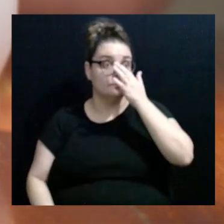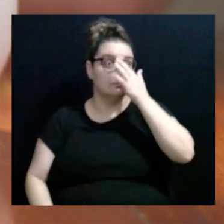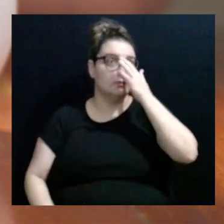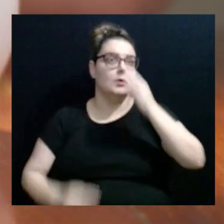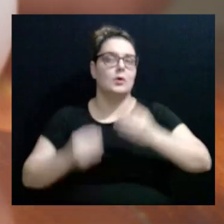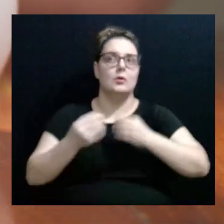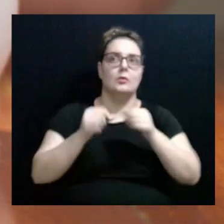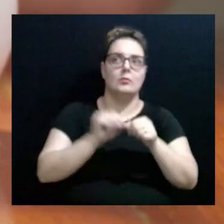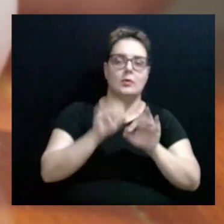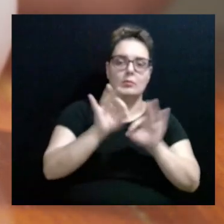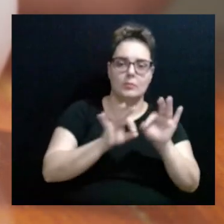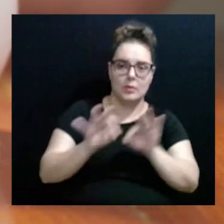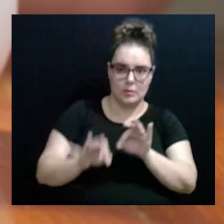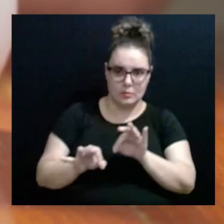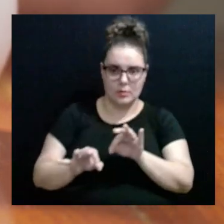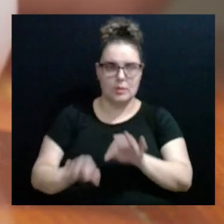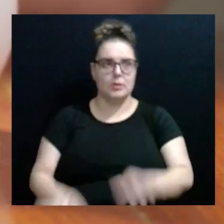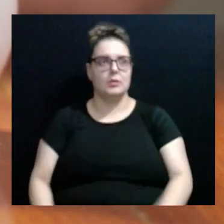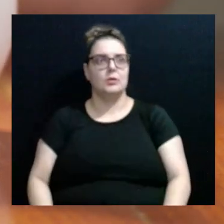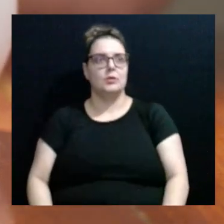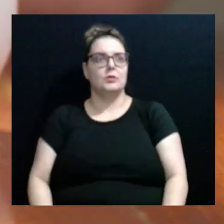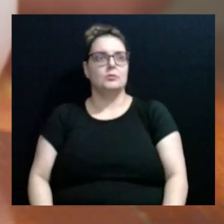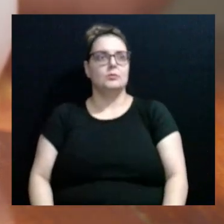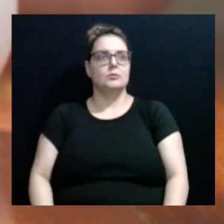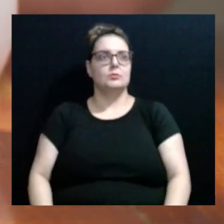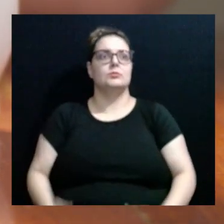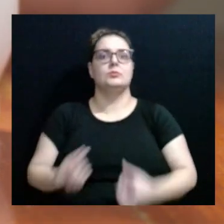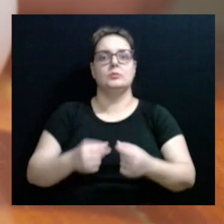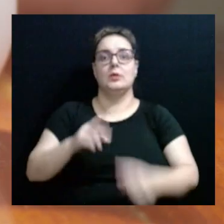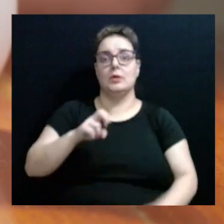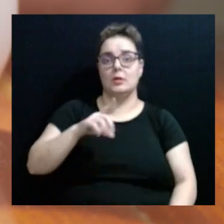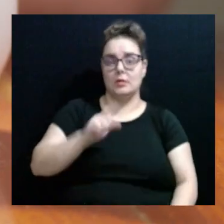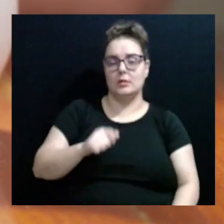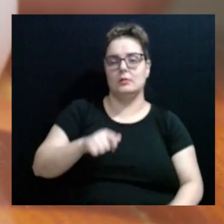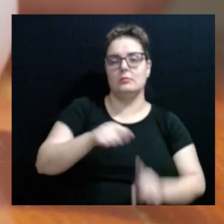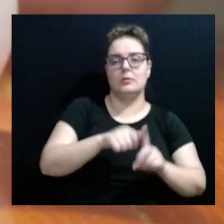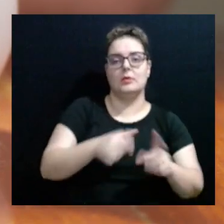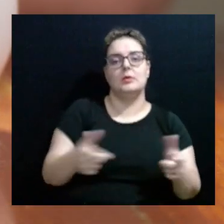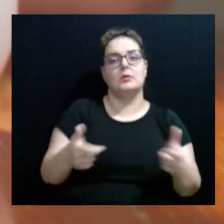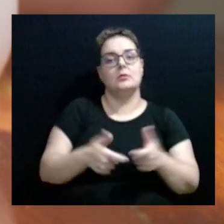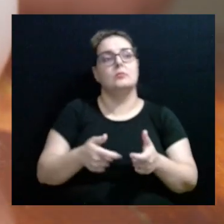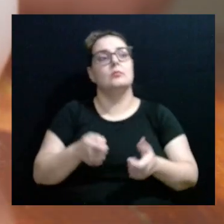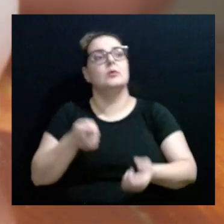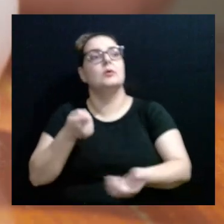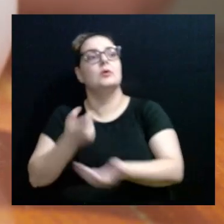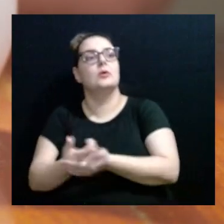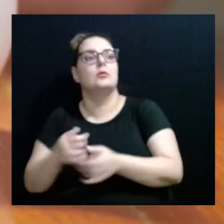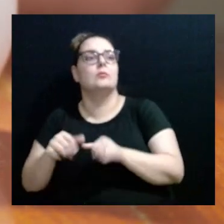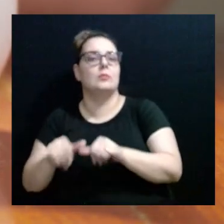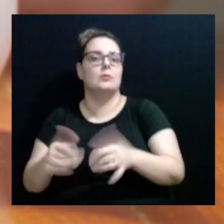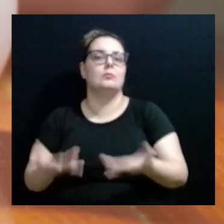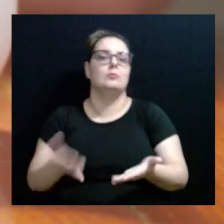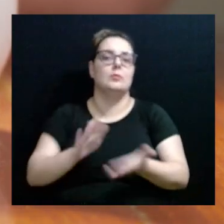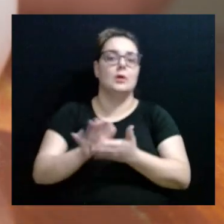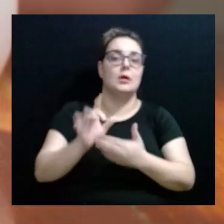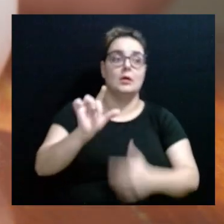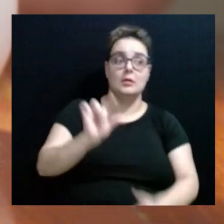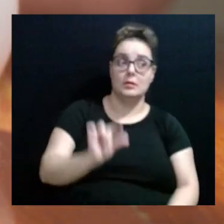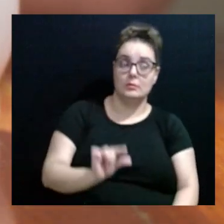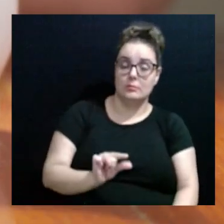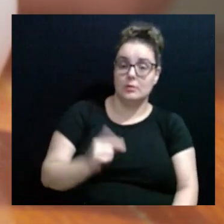Por quê? Porque quando você faz um planejamento ali da sua renda mensal, você diminui um pouco as compras no mercado